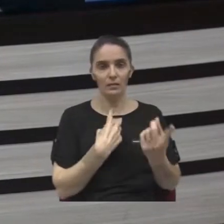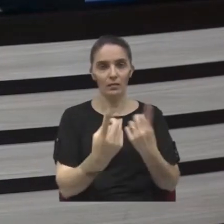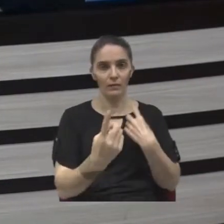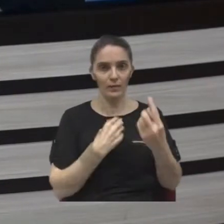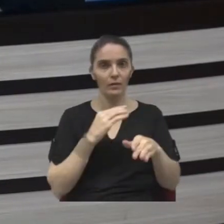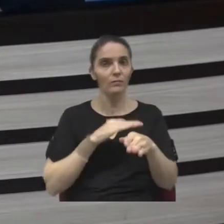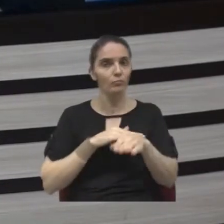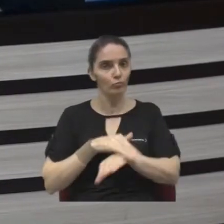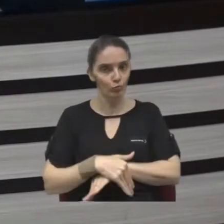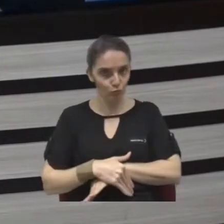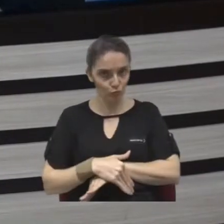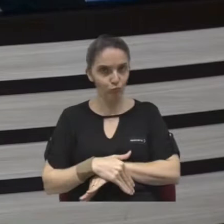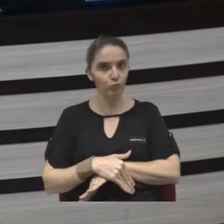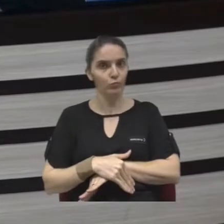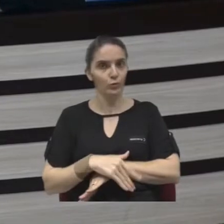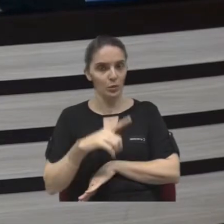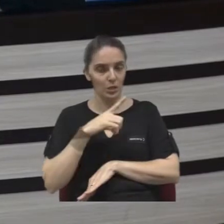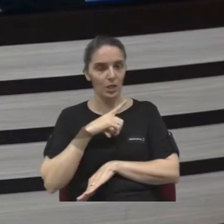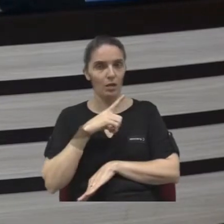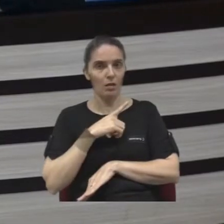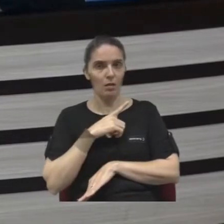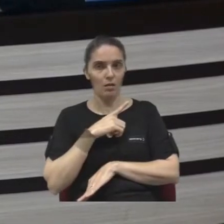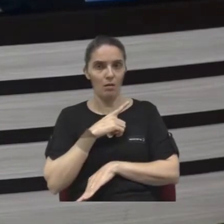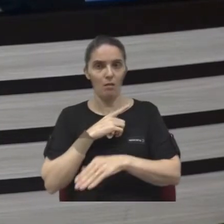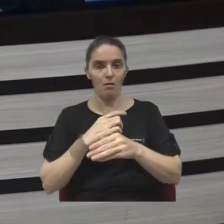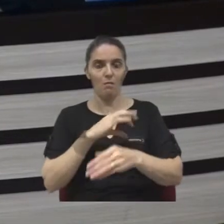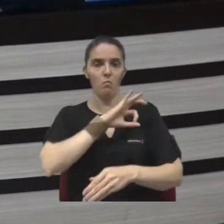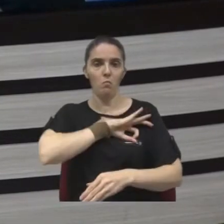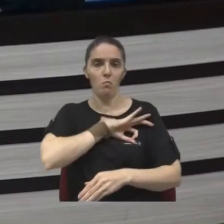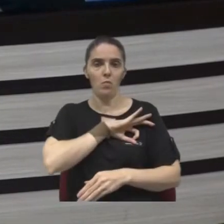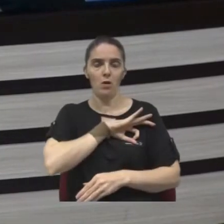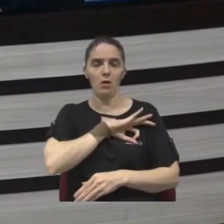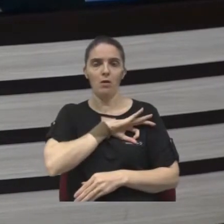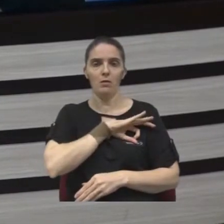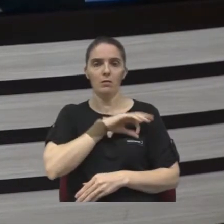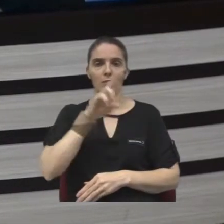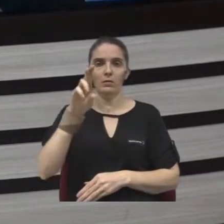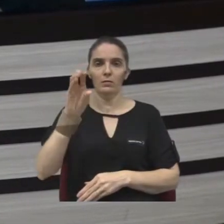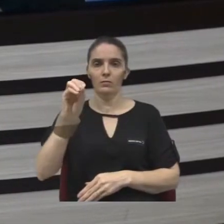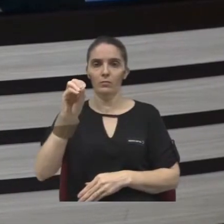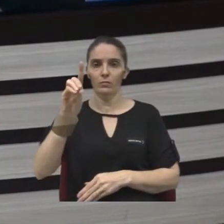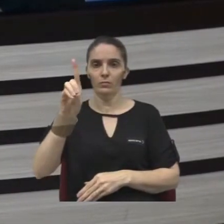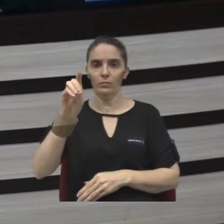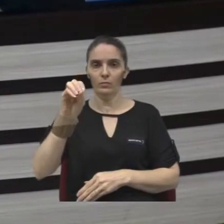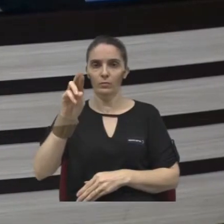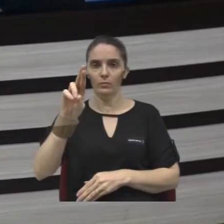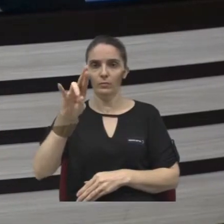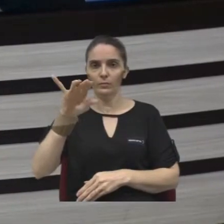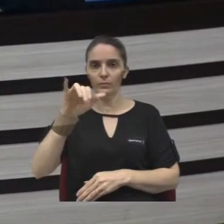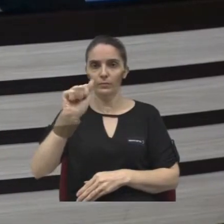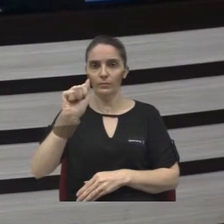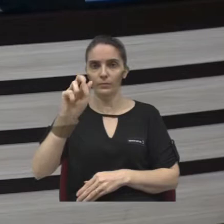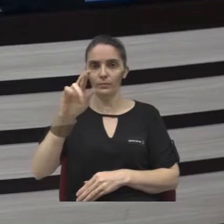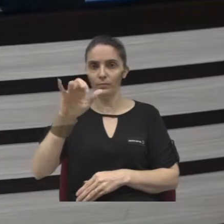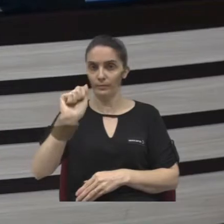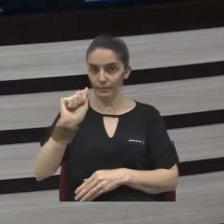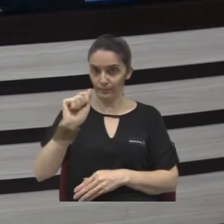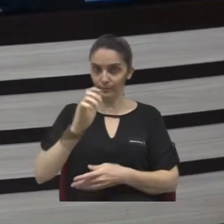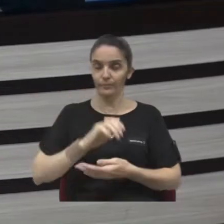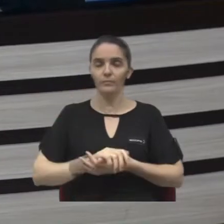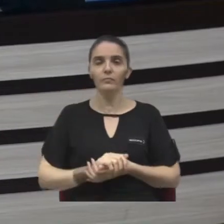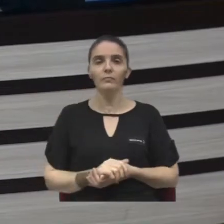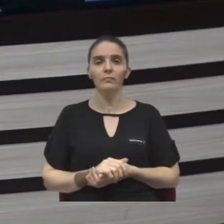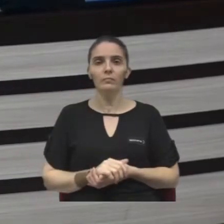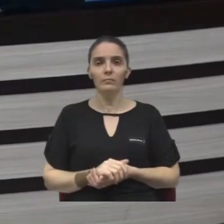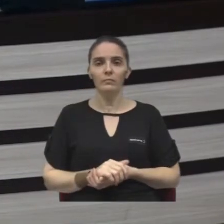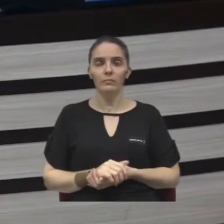um rodoviário parado ali, principalmente no final de semana, né, quando o pessoal dá aquela saidinha e talvez eles ficam lá para ver quem